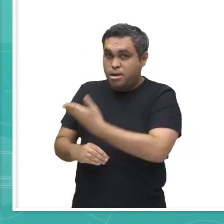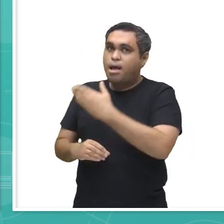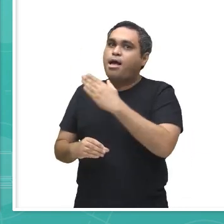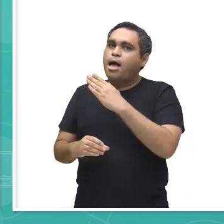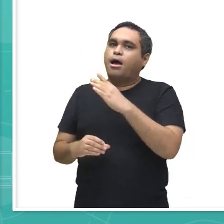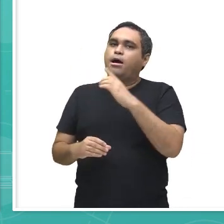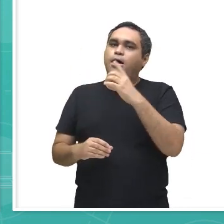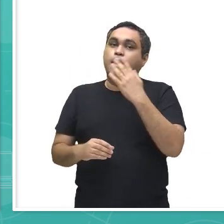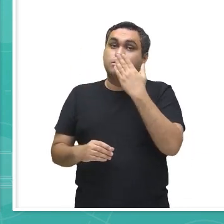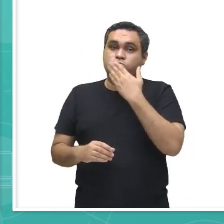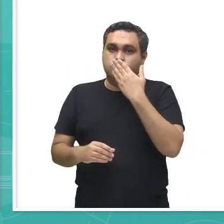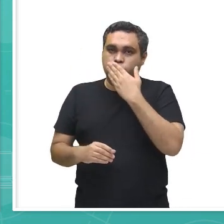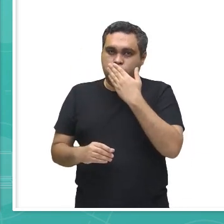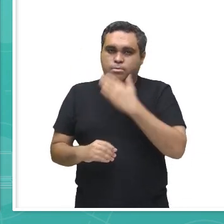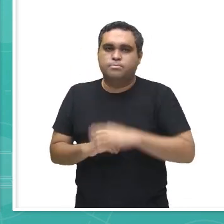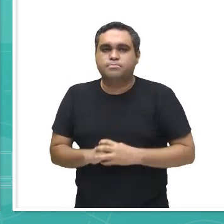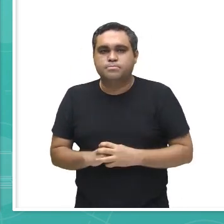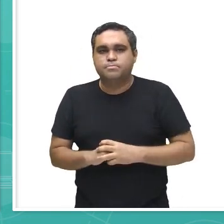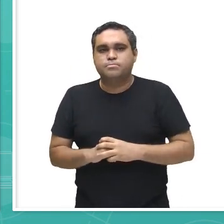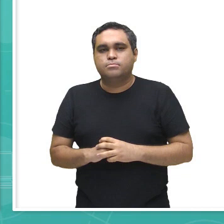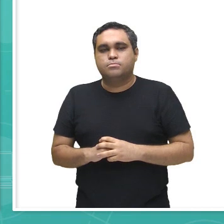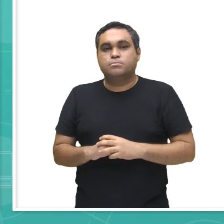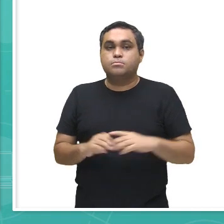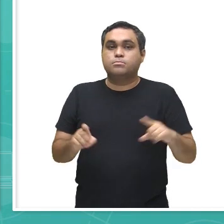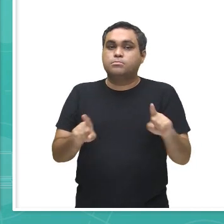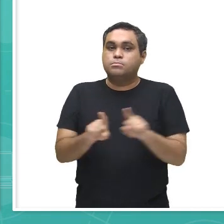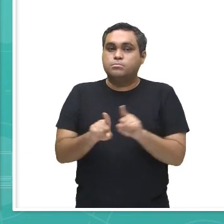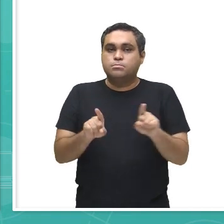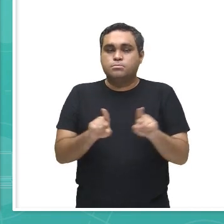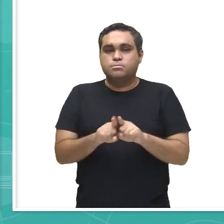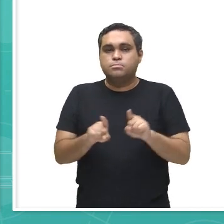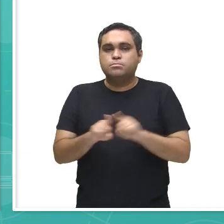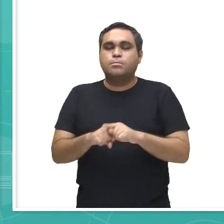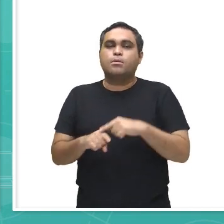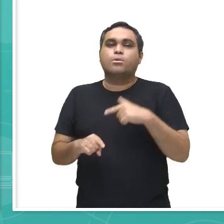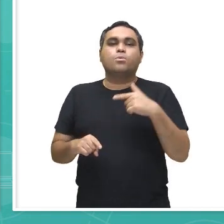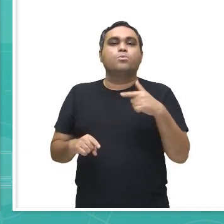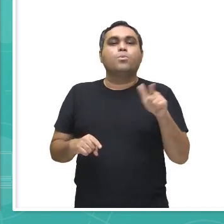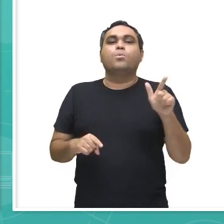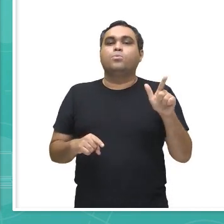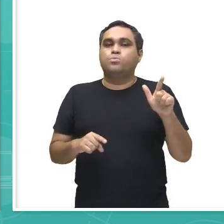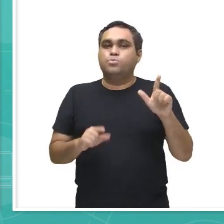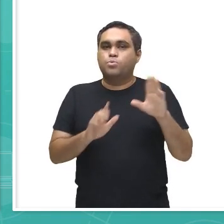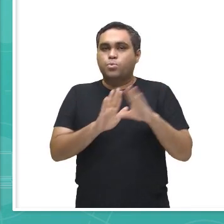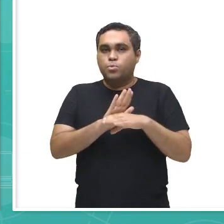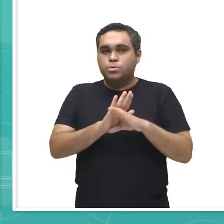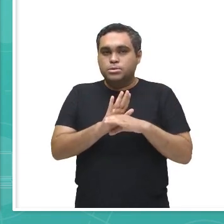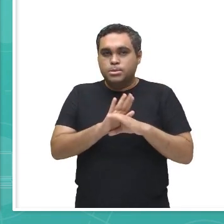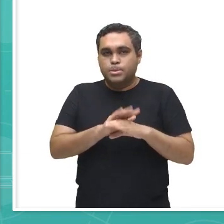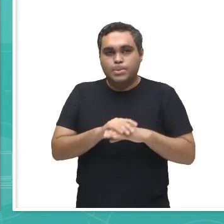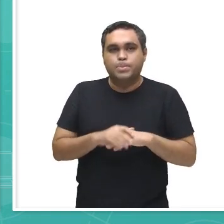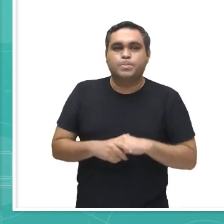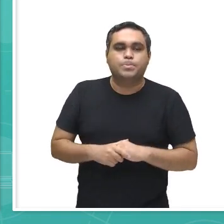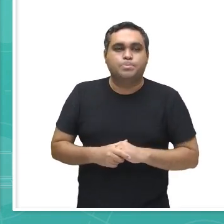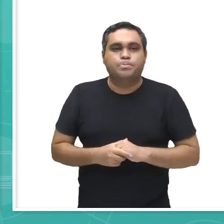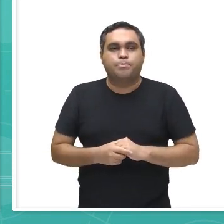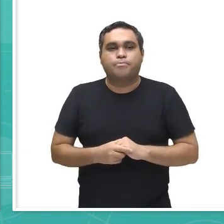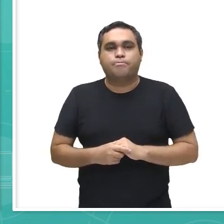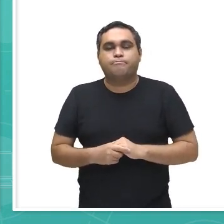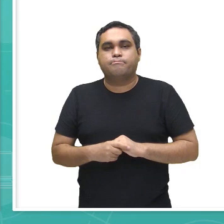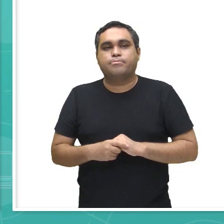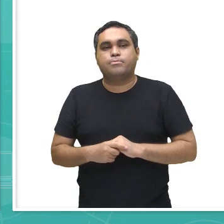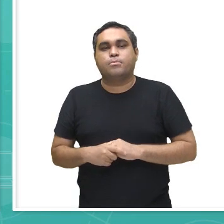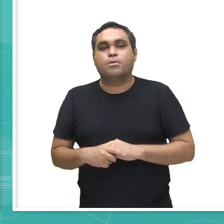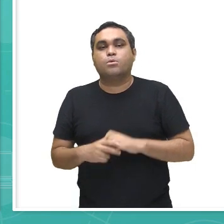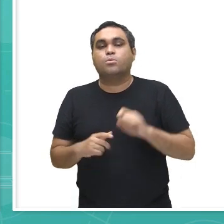aí a gente observa uma outra definição que está relacionado à matéria, né? Além da combinação desses átomos, a gente vai